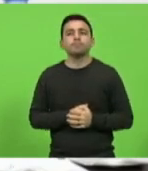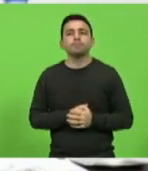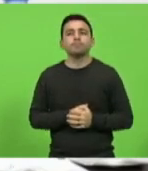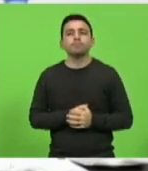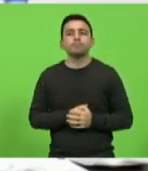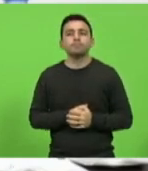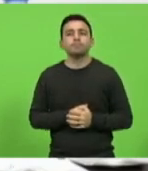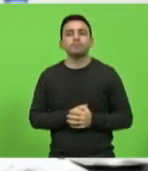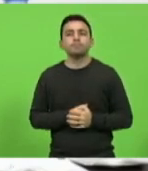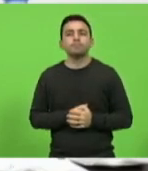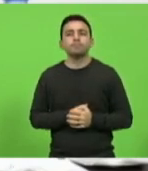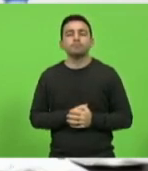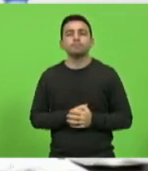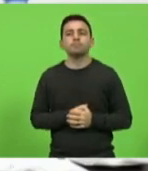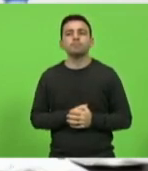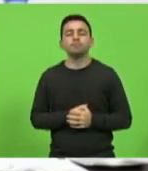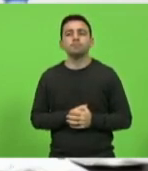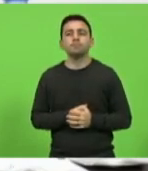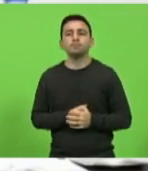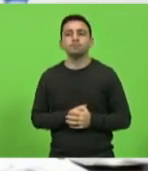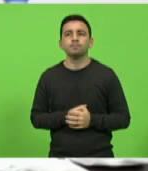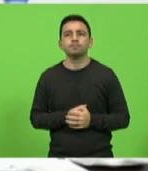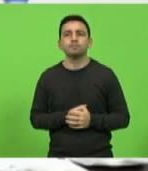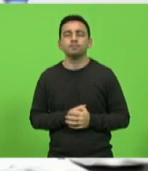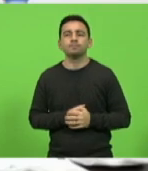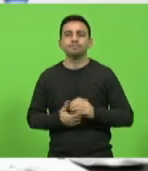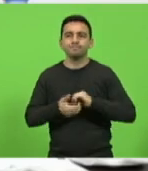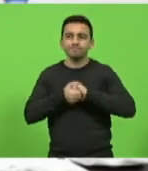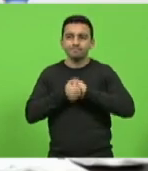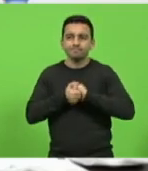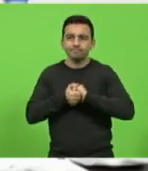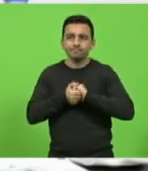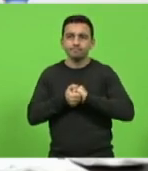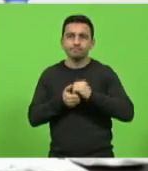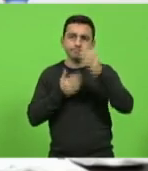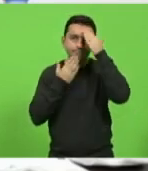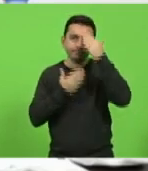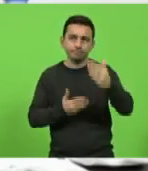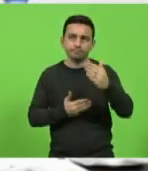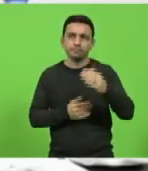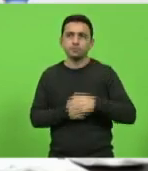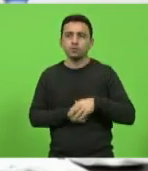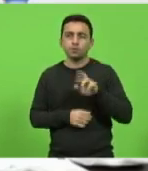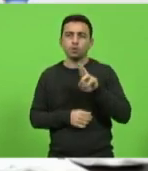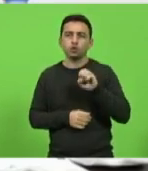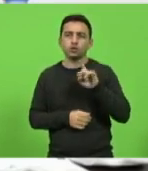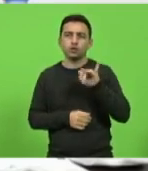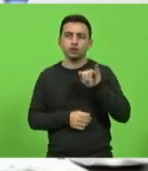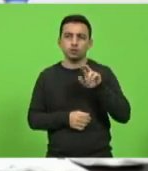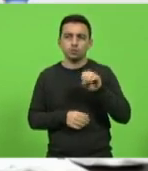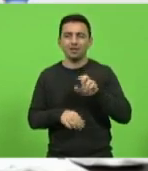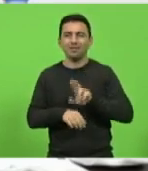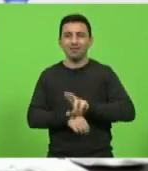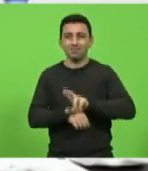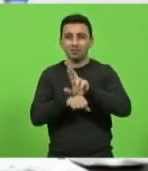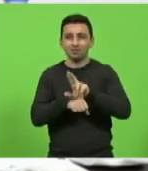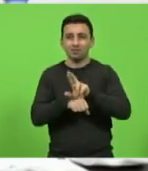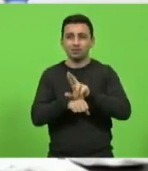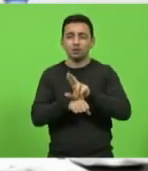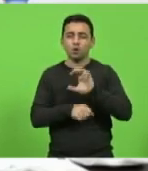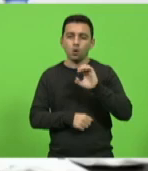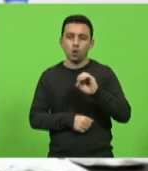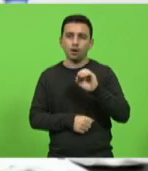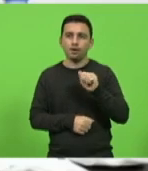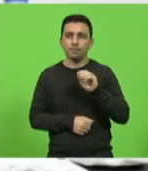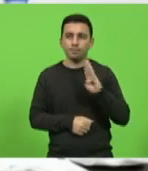esses corretas atuações saúde também e agradeço Dr Rogério Duarte Silva representando a Ordem dos Advogados